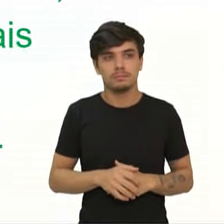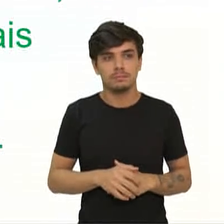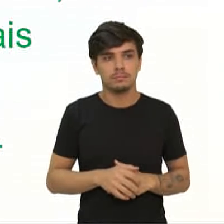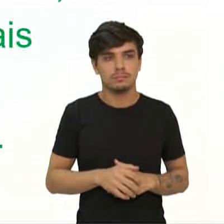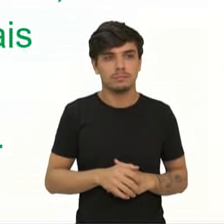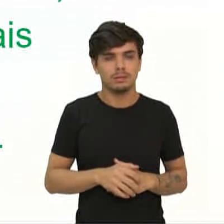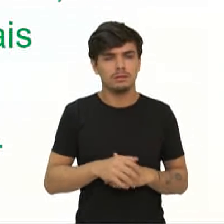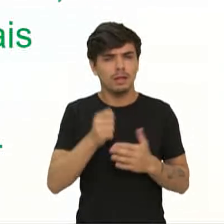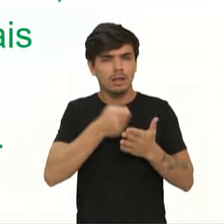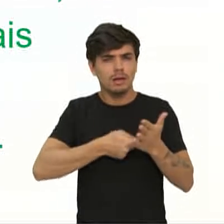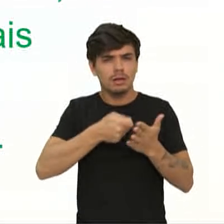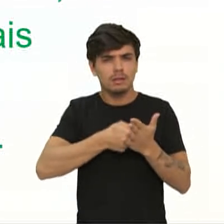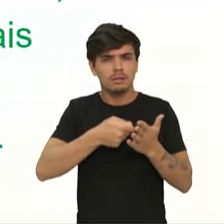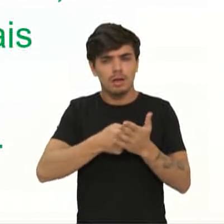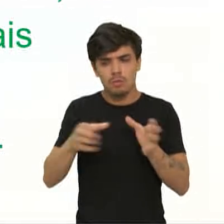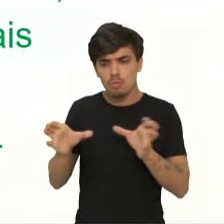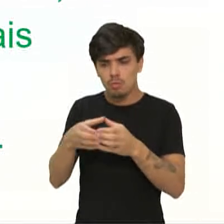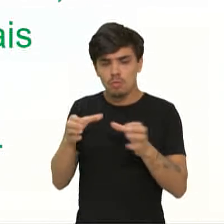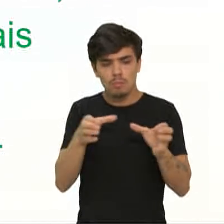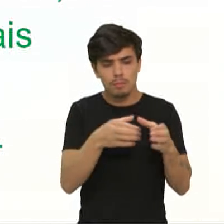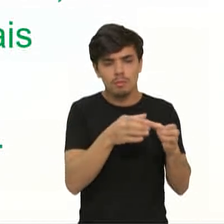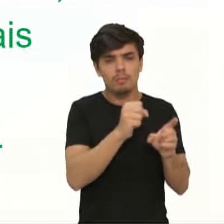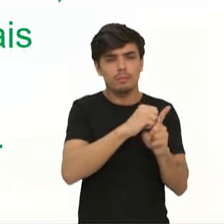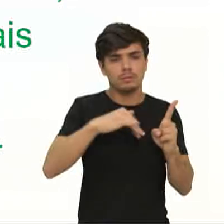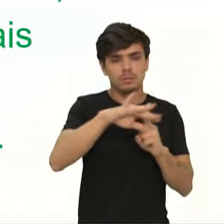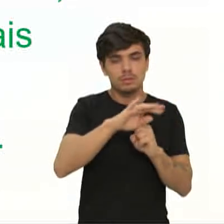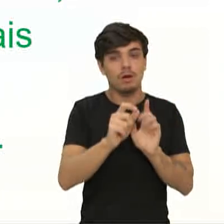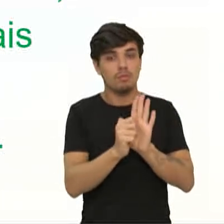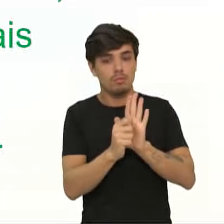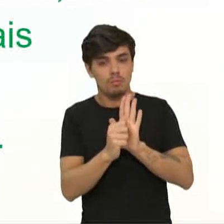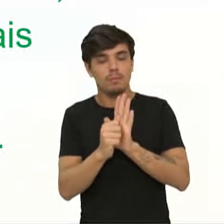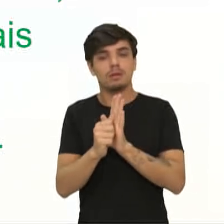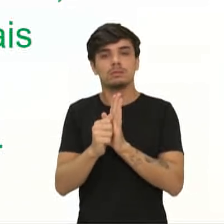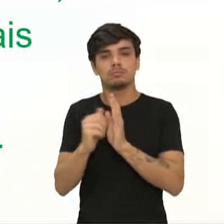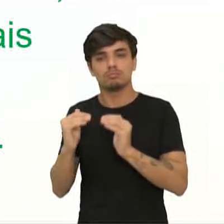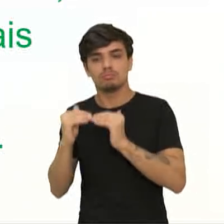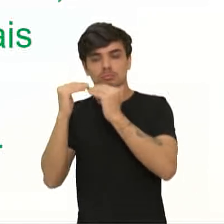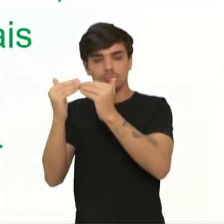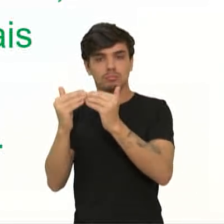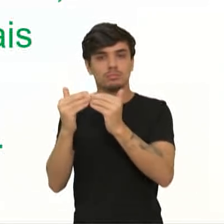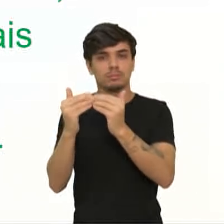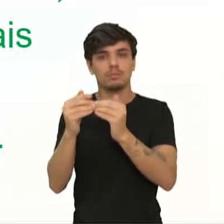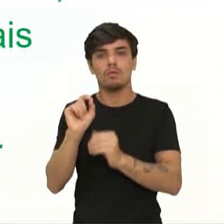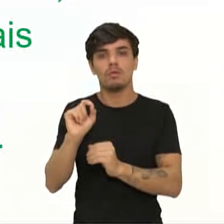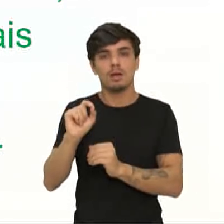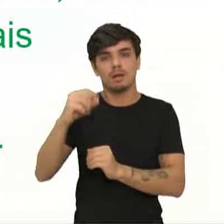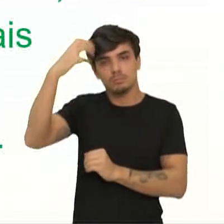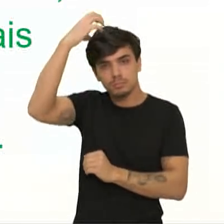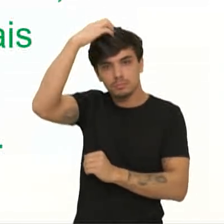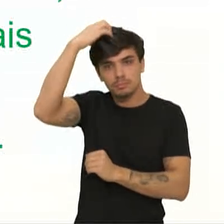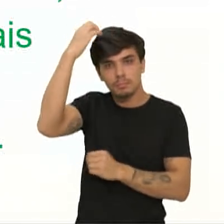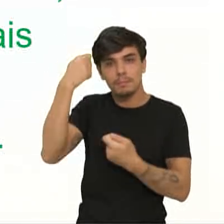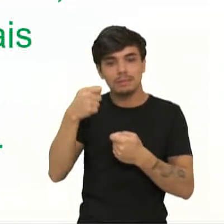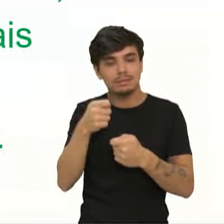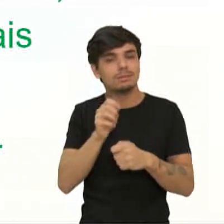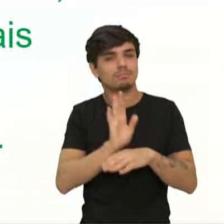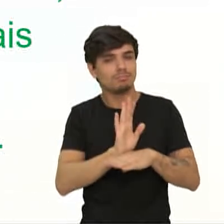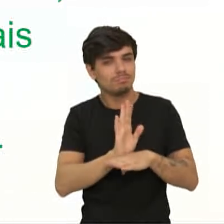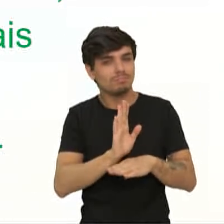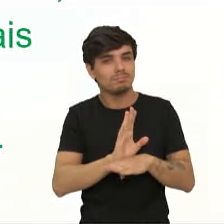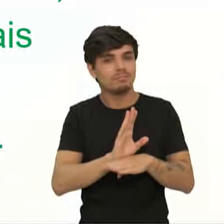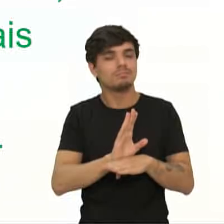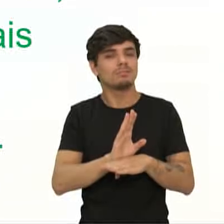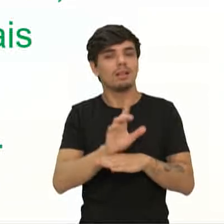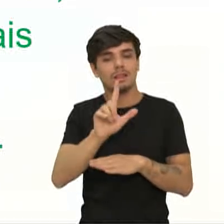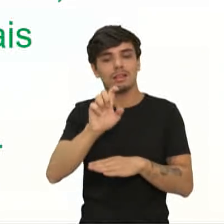dos grupos sociais mais fortes, a nobreza e a burguesia, os reis precisavam legitimar